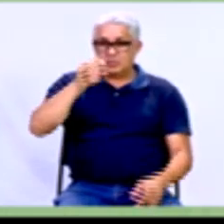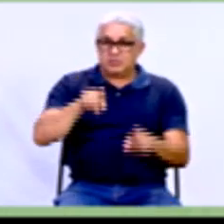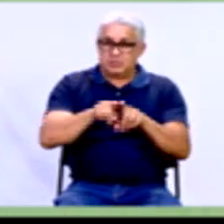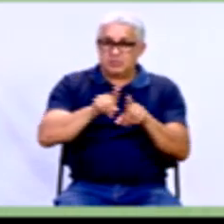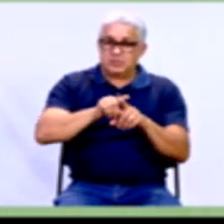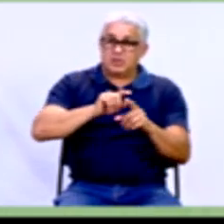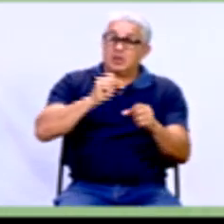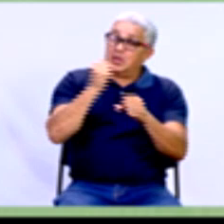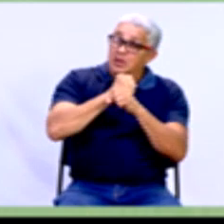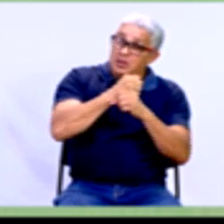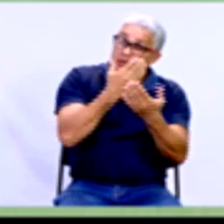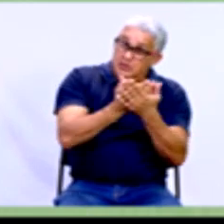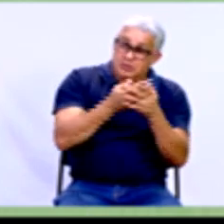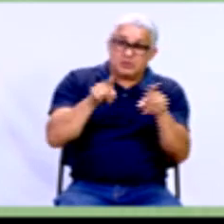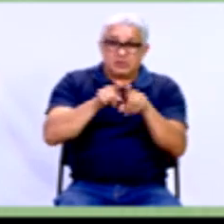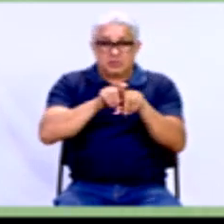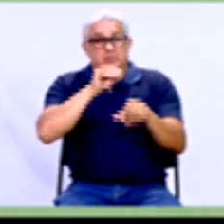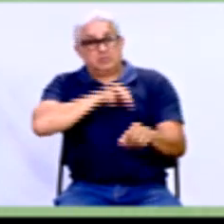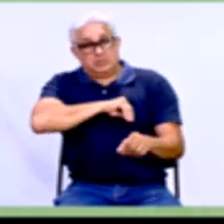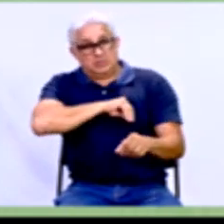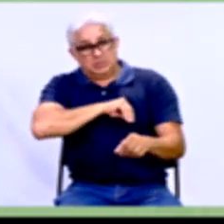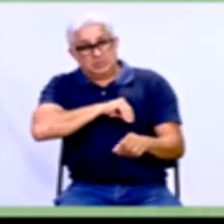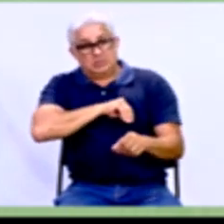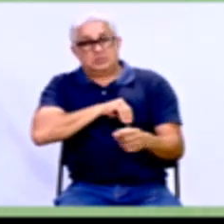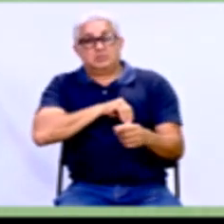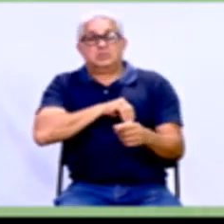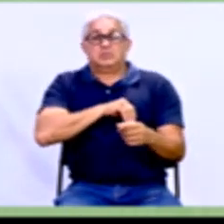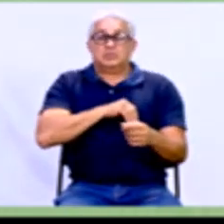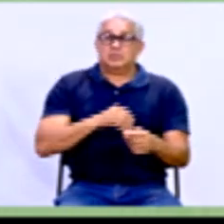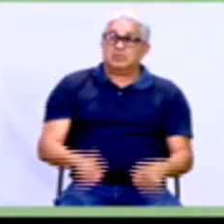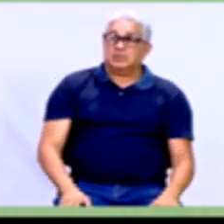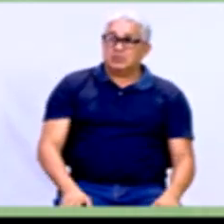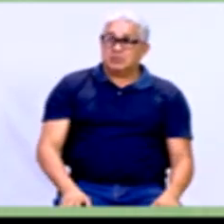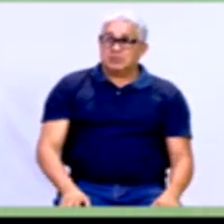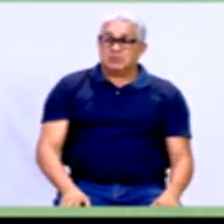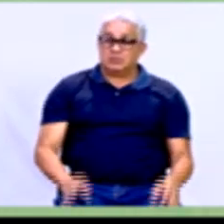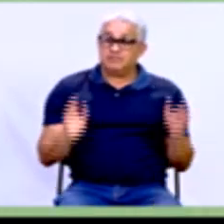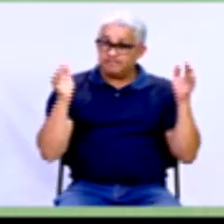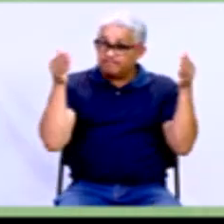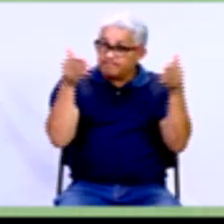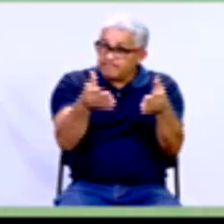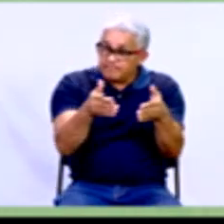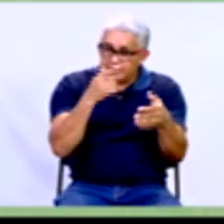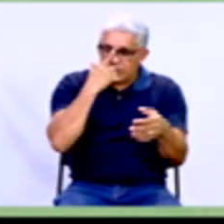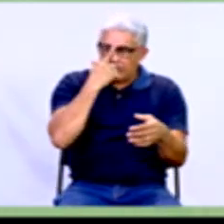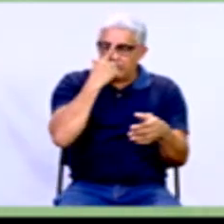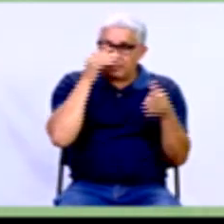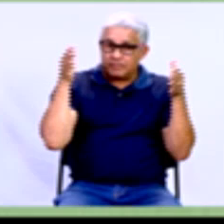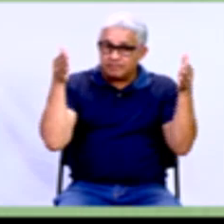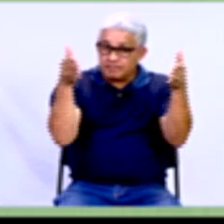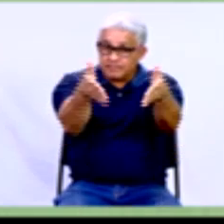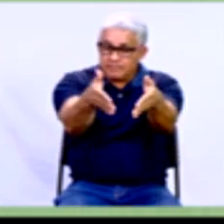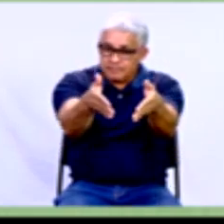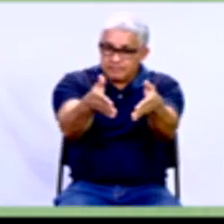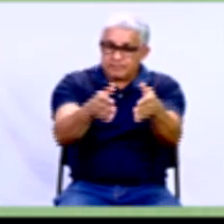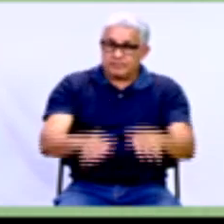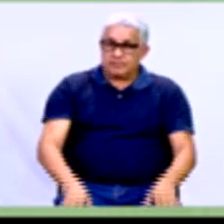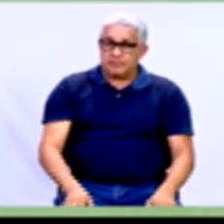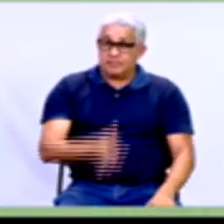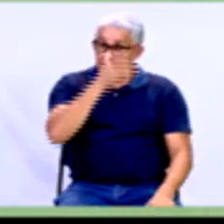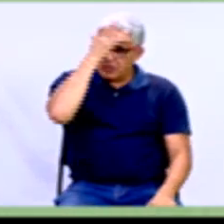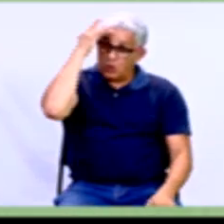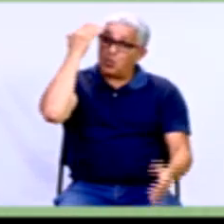Foquem bem nessa informação. A gente só tem a informação de pessoas